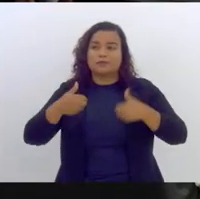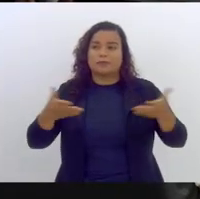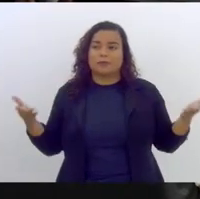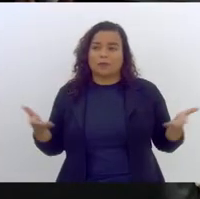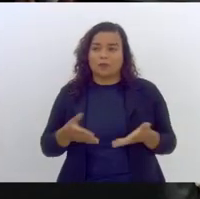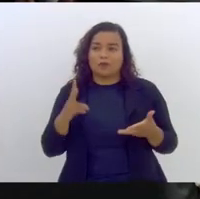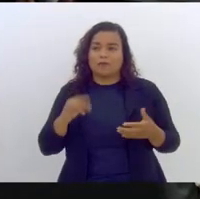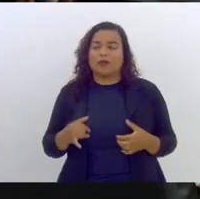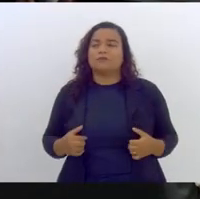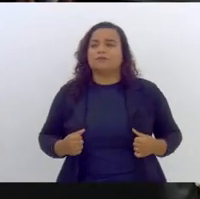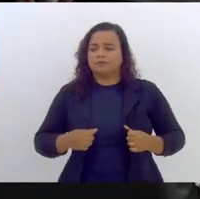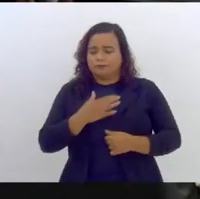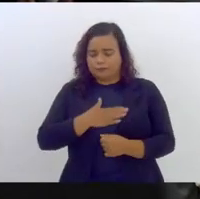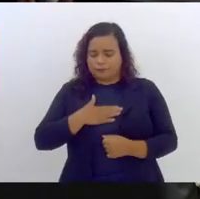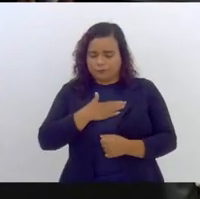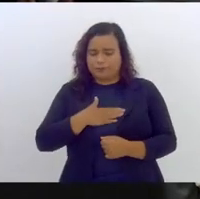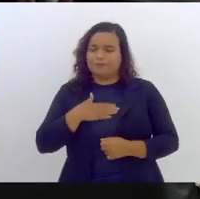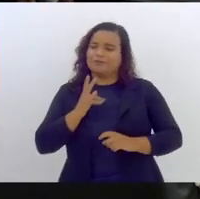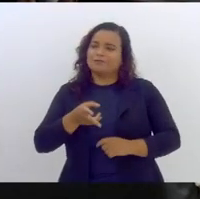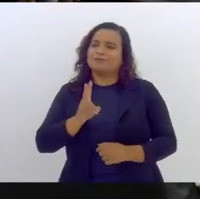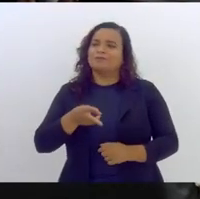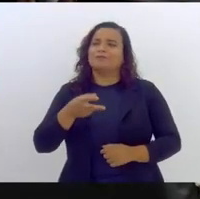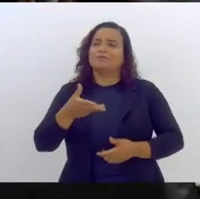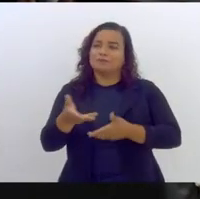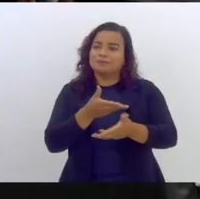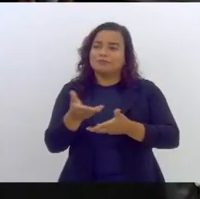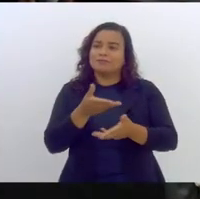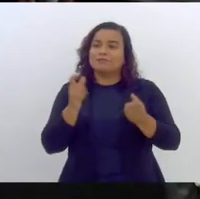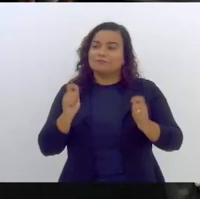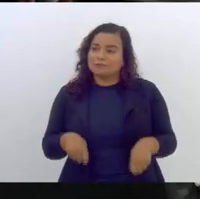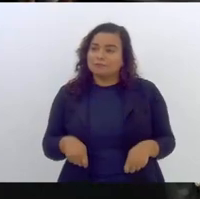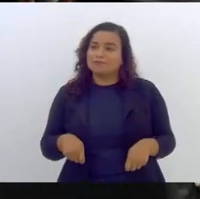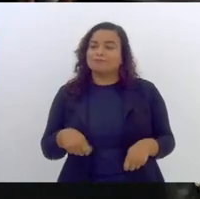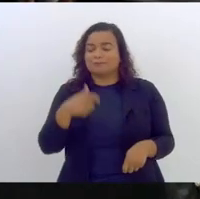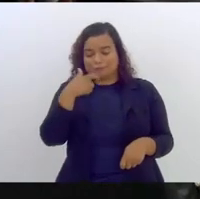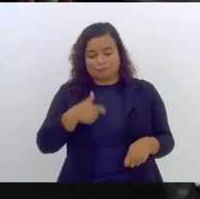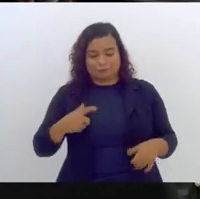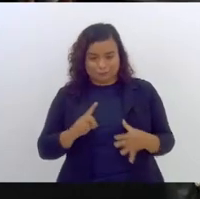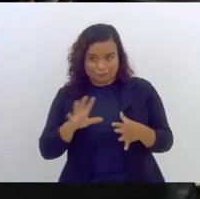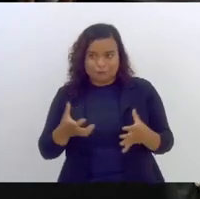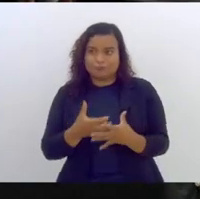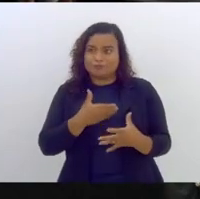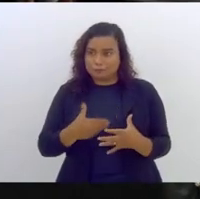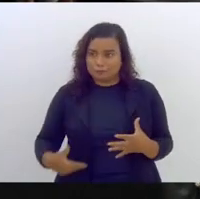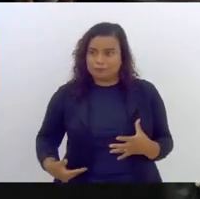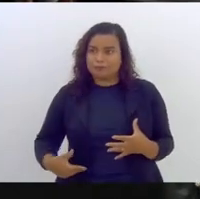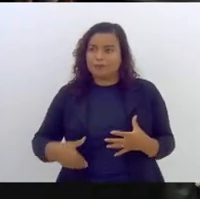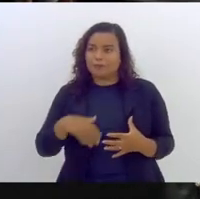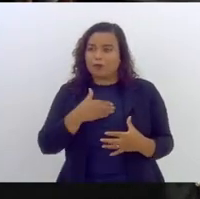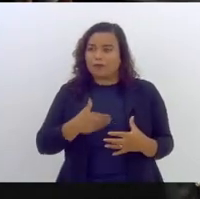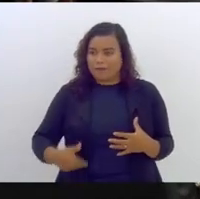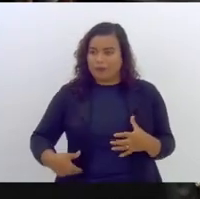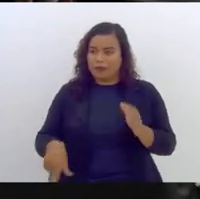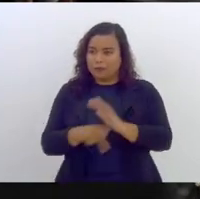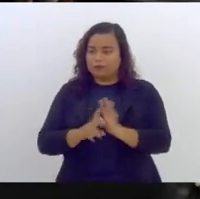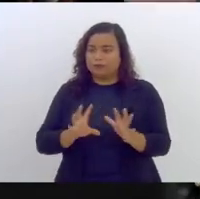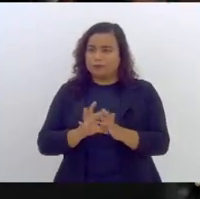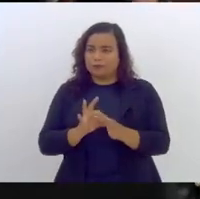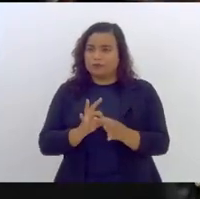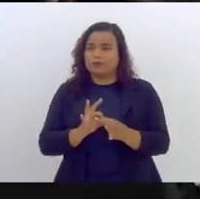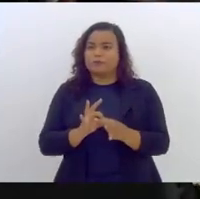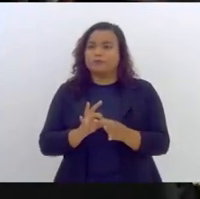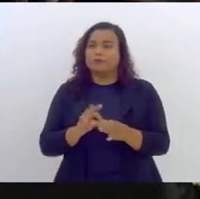sempre um prazer muito grande poder colaborar né como membro do governo já deixei muito claro em relação